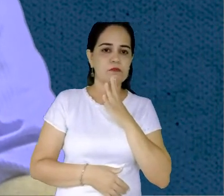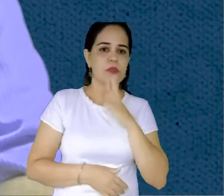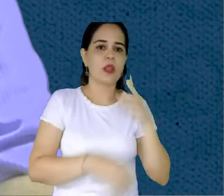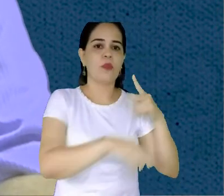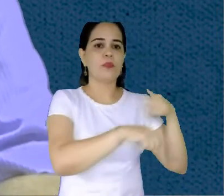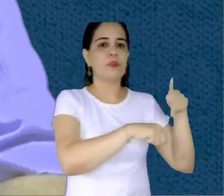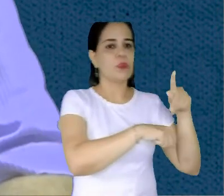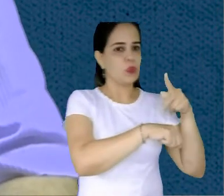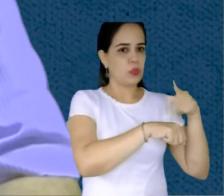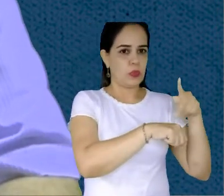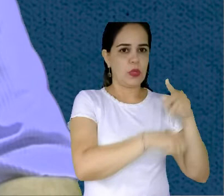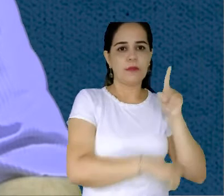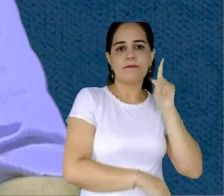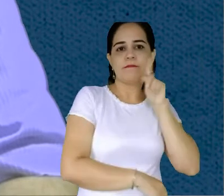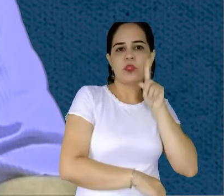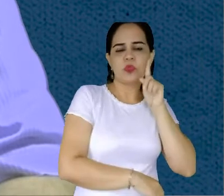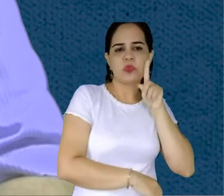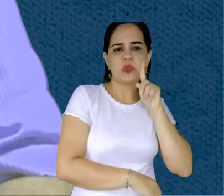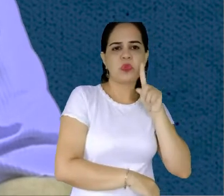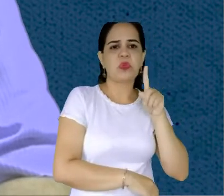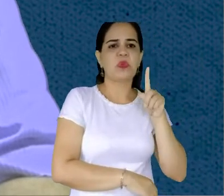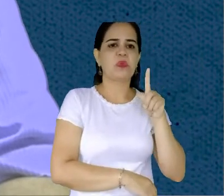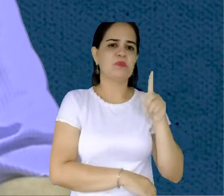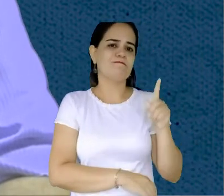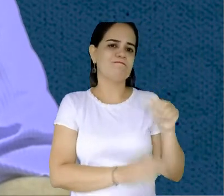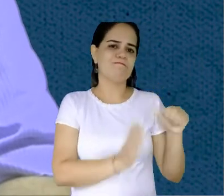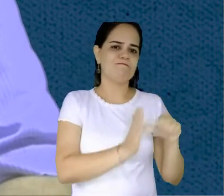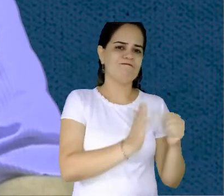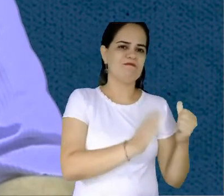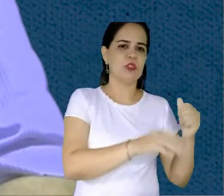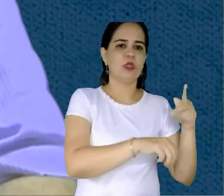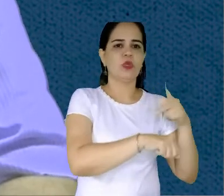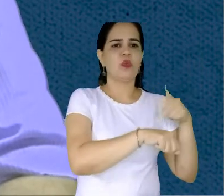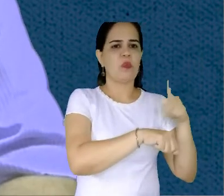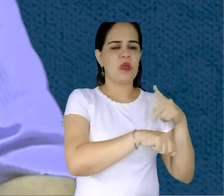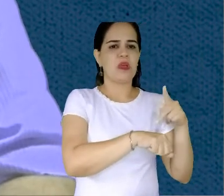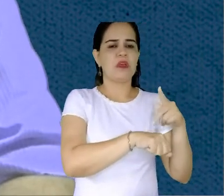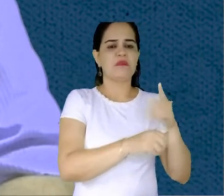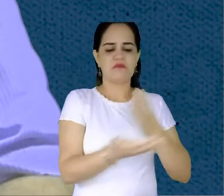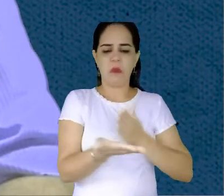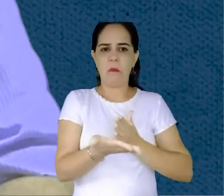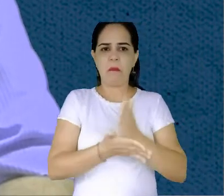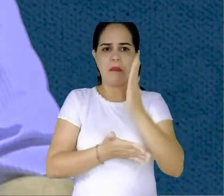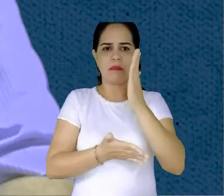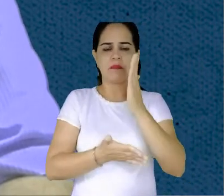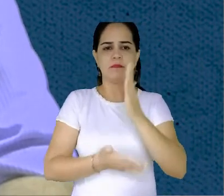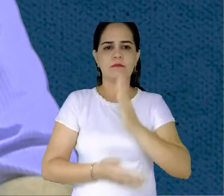foi um dos primeiros países em aprovar o aborto. O aborto